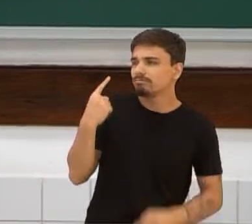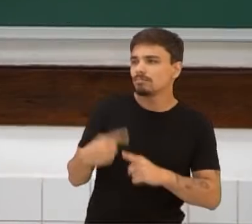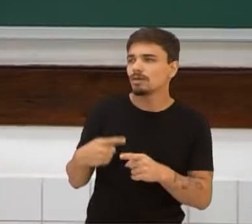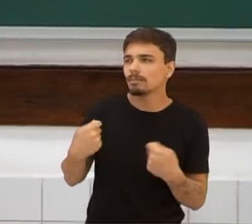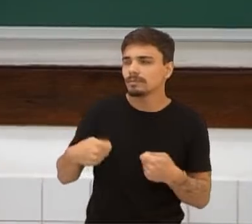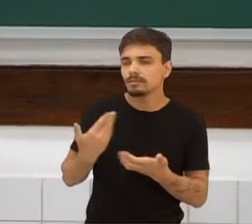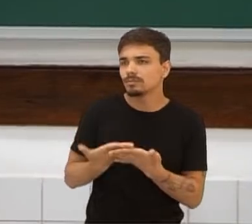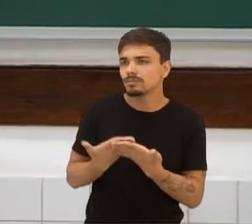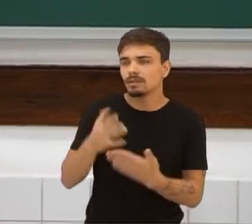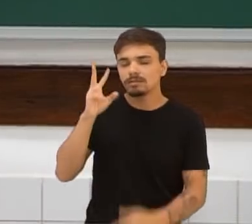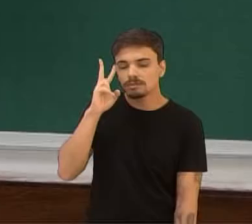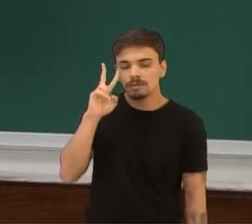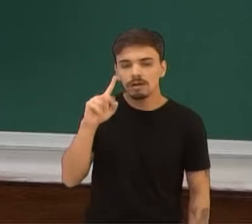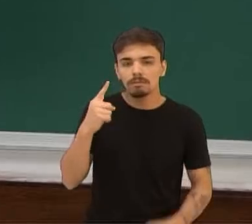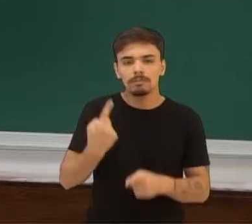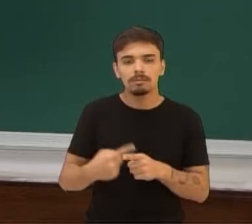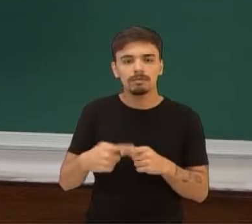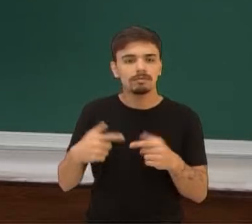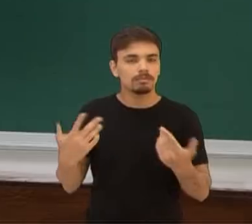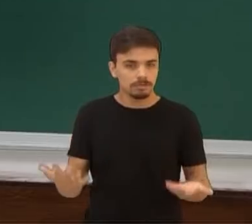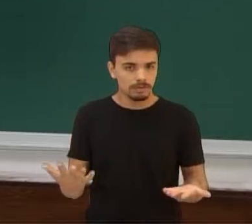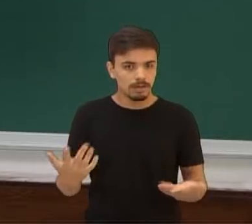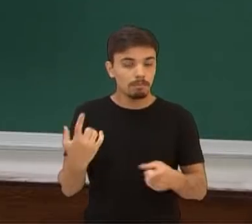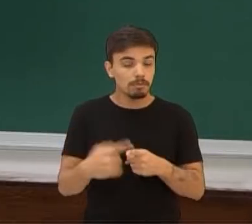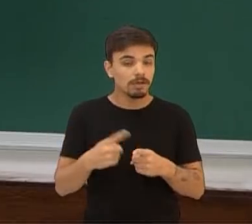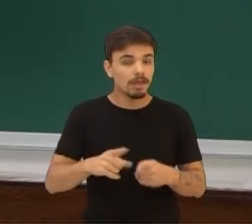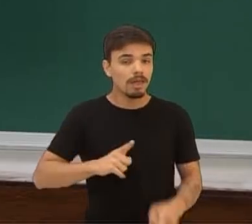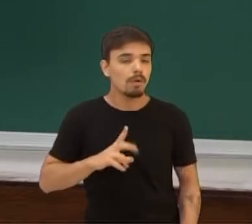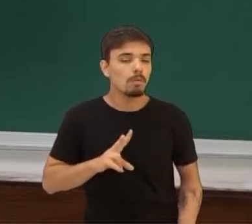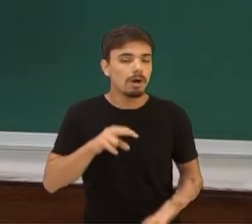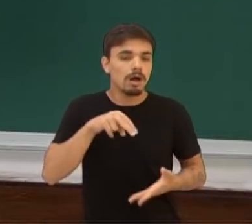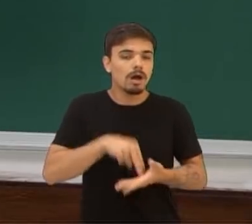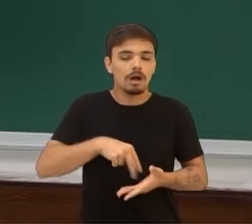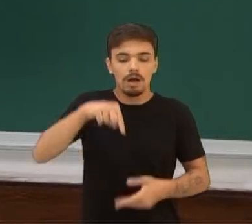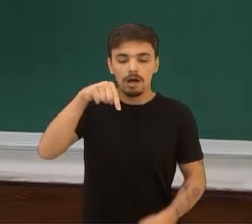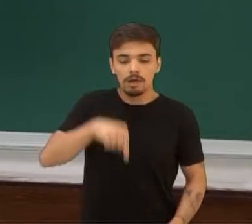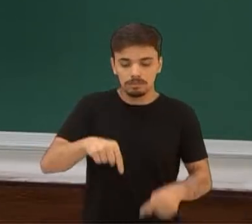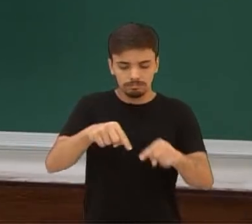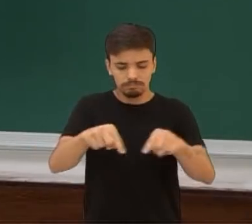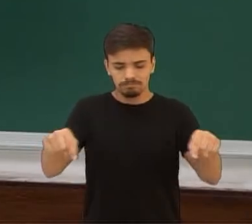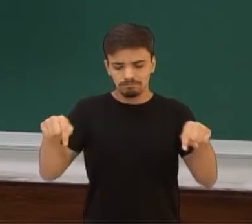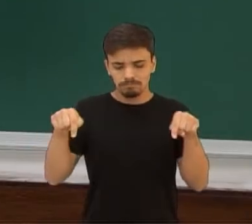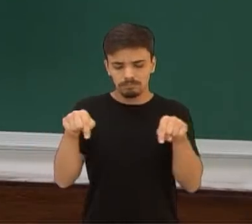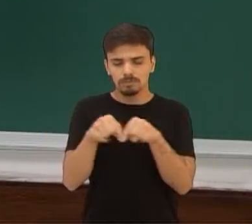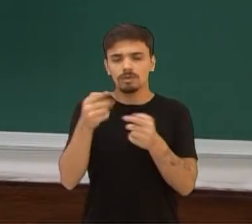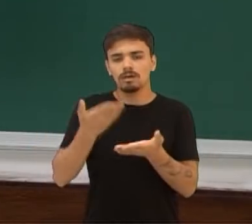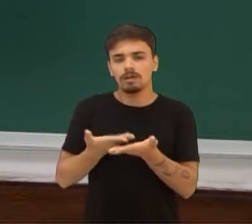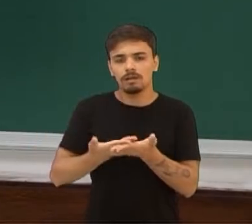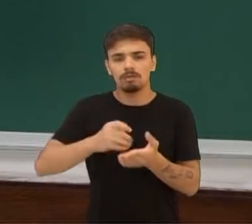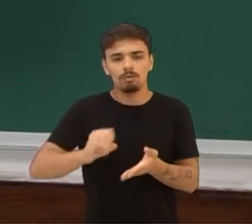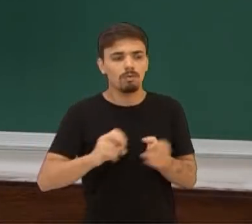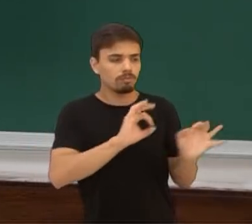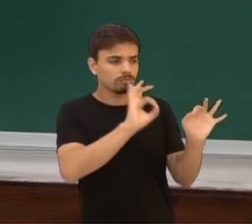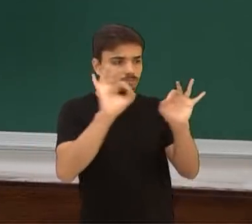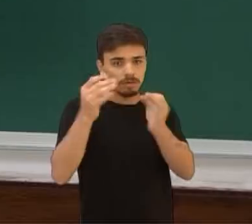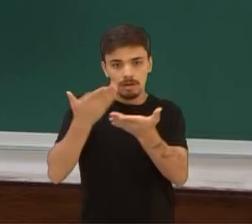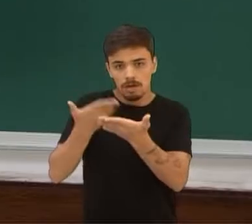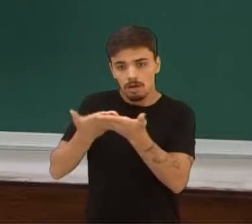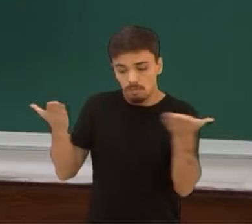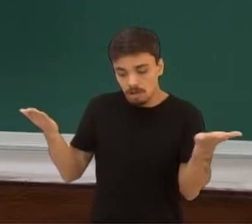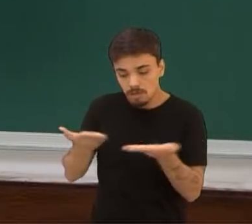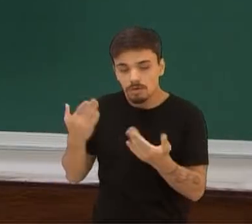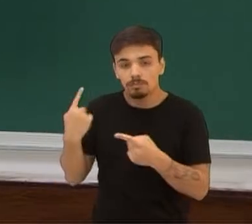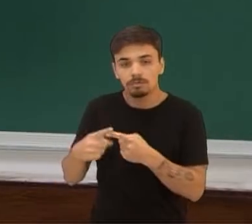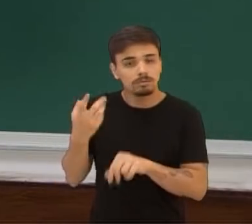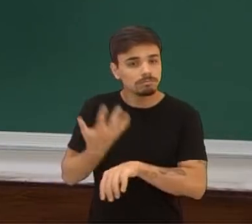estudar história? Qual o porquê de eu estar aqui, né, nessa sala ou aqui assistindo essa videoaula para